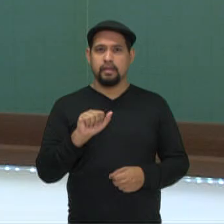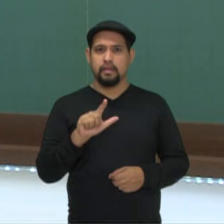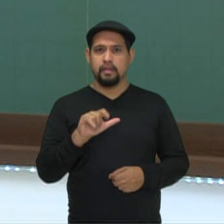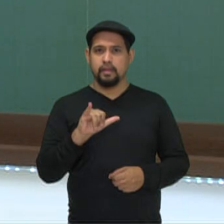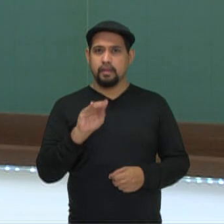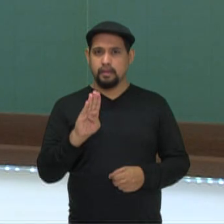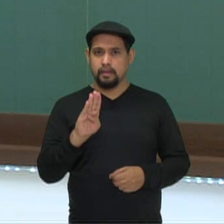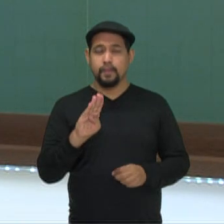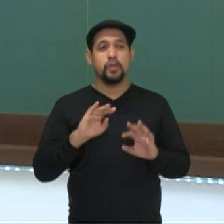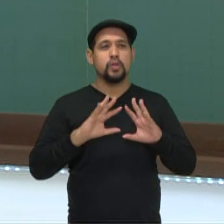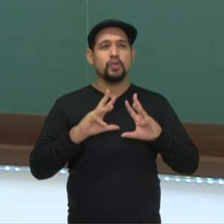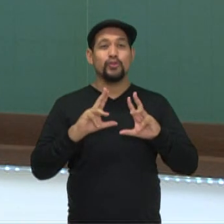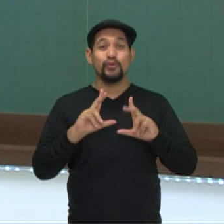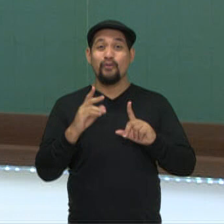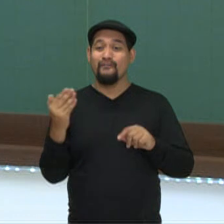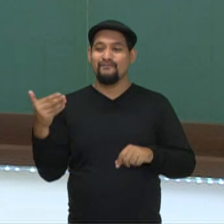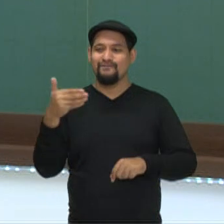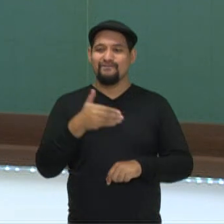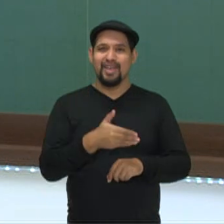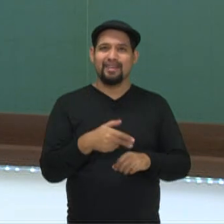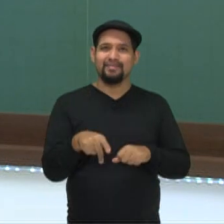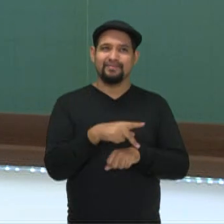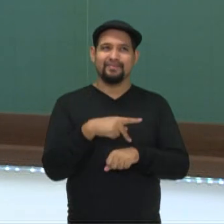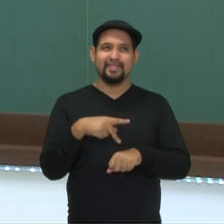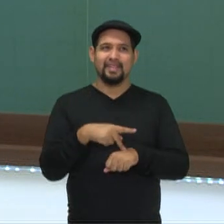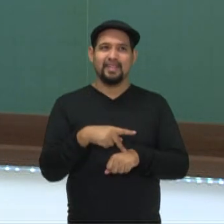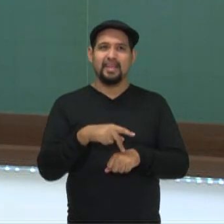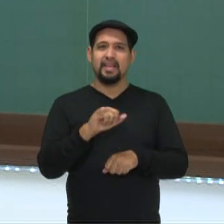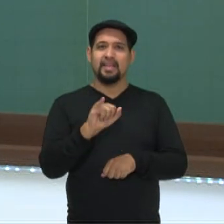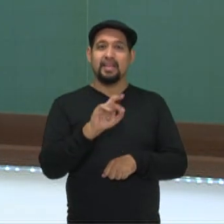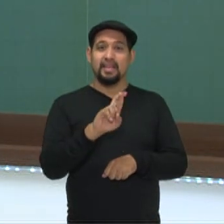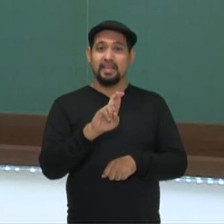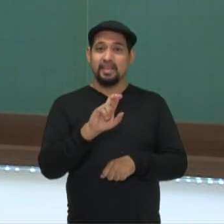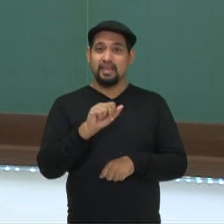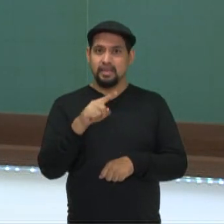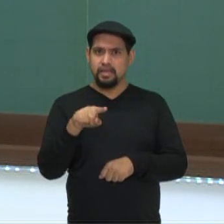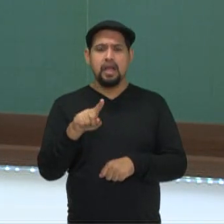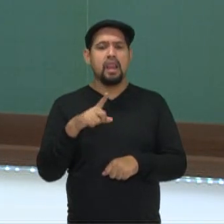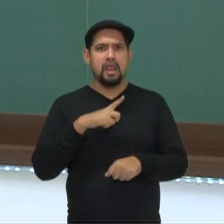os azulejos vieram do Irã. Os tapetes lá dentro são